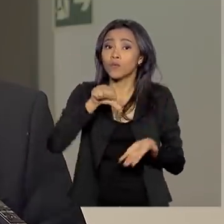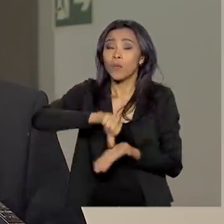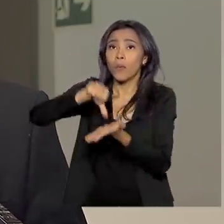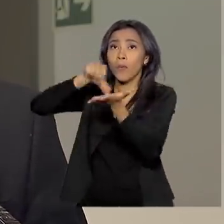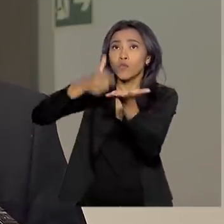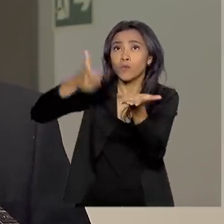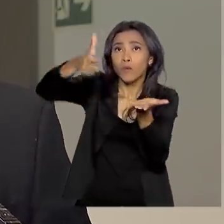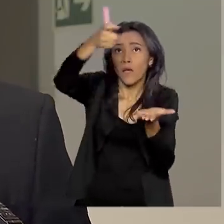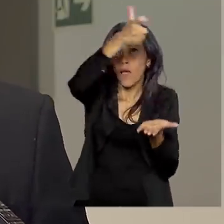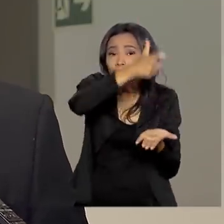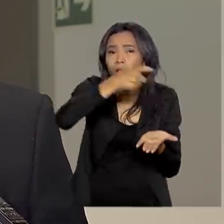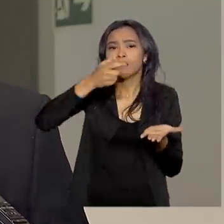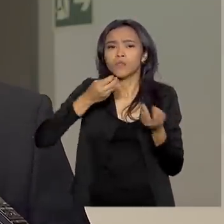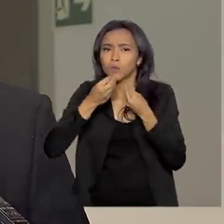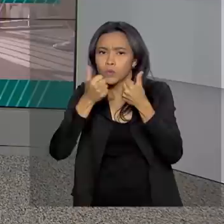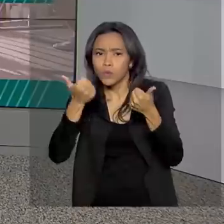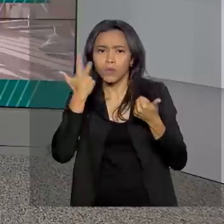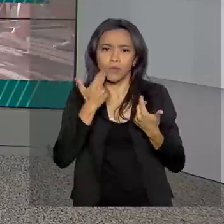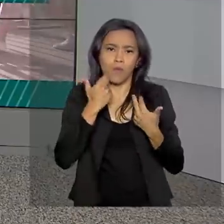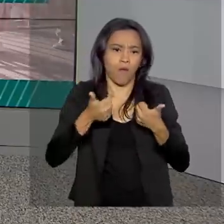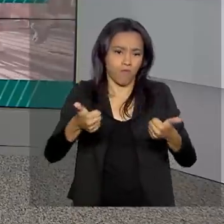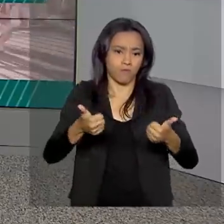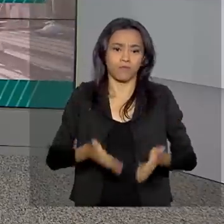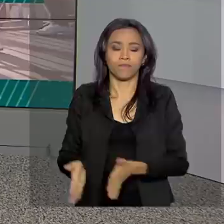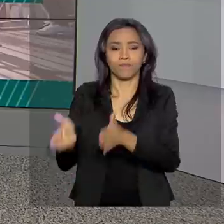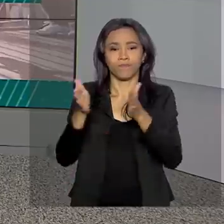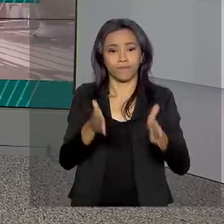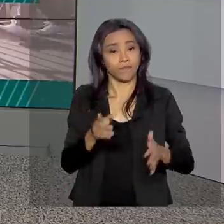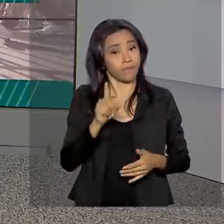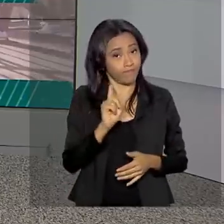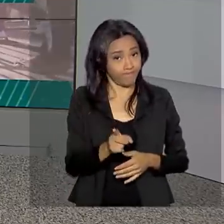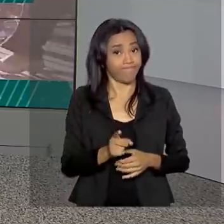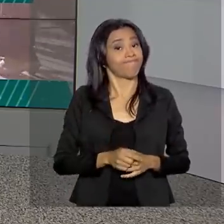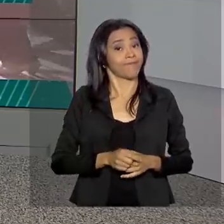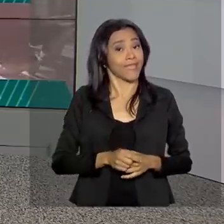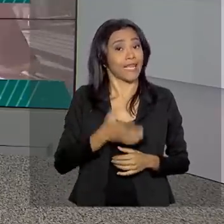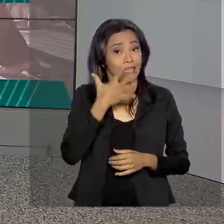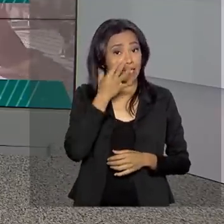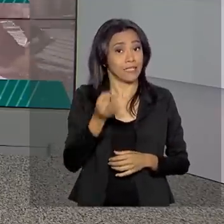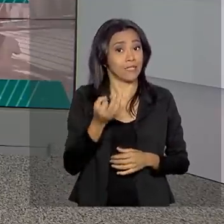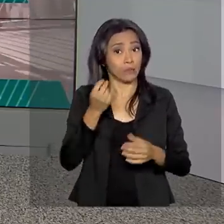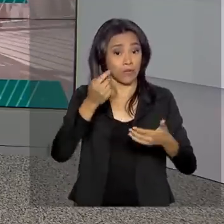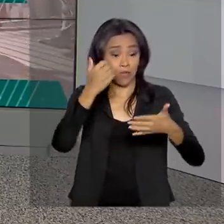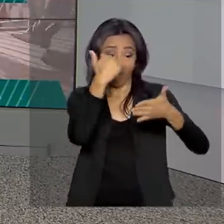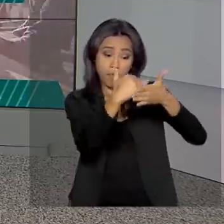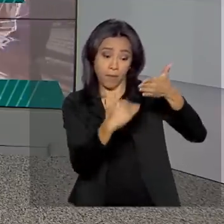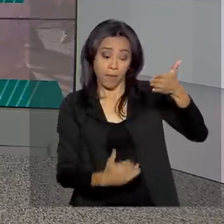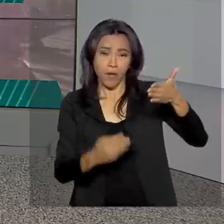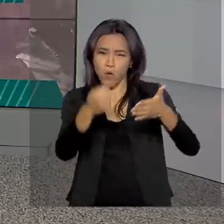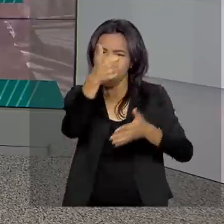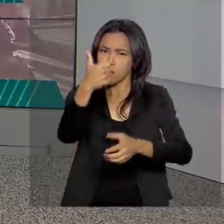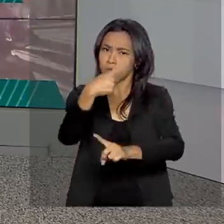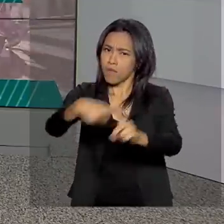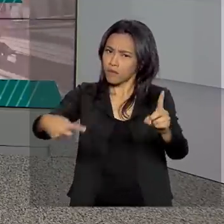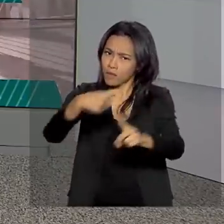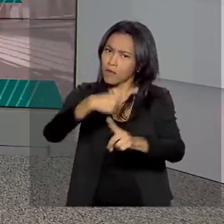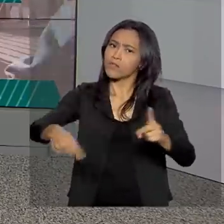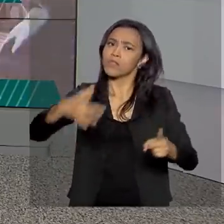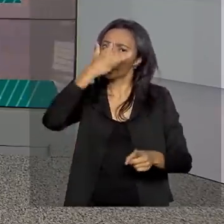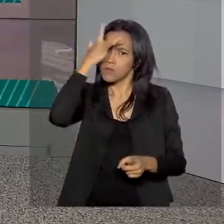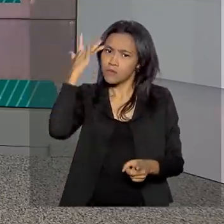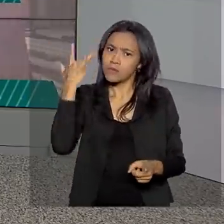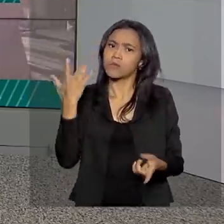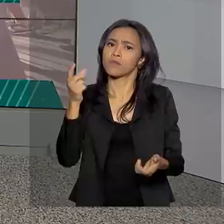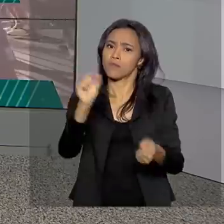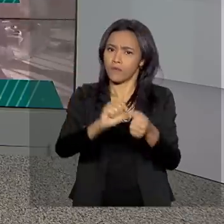que tudo esteja correndo normalmente olha é bom mesmo ficar de olho nessas dicas porque quase metade dos participantes faz a